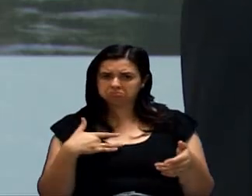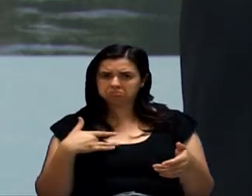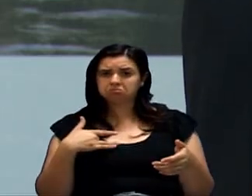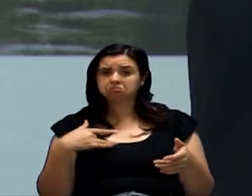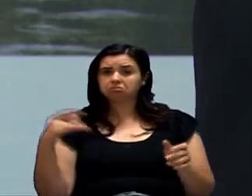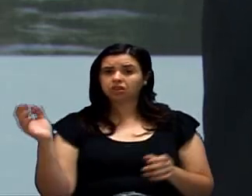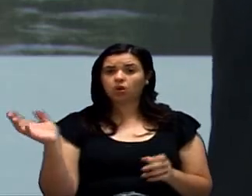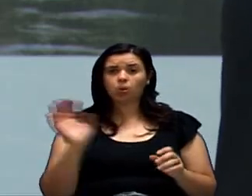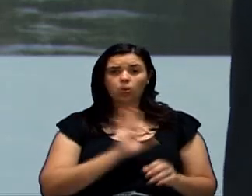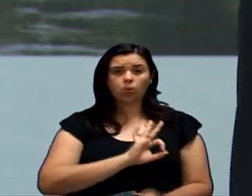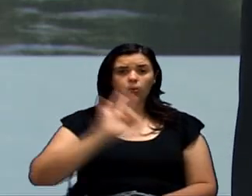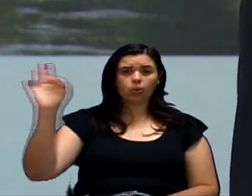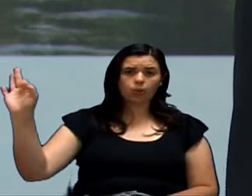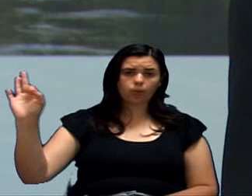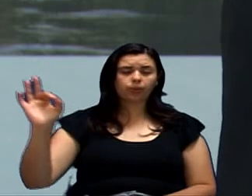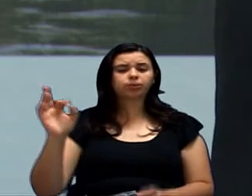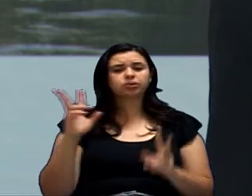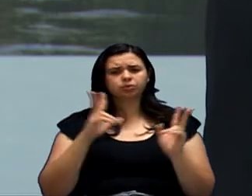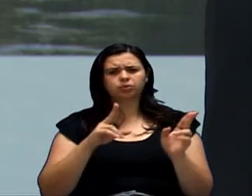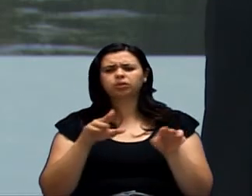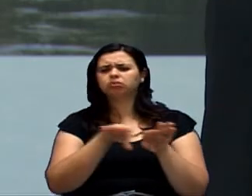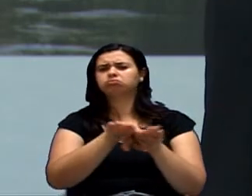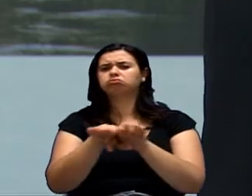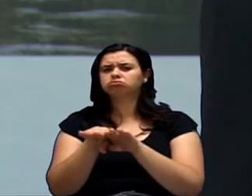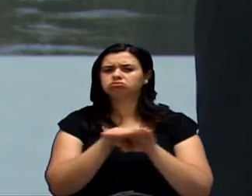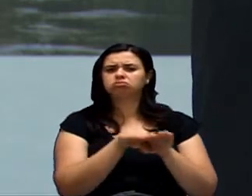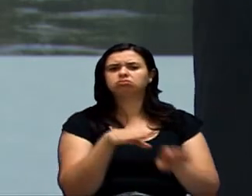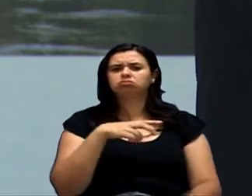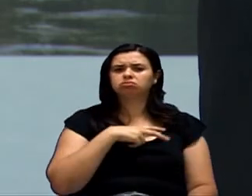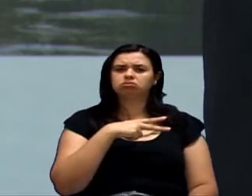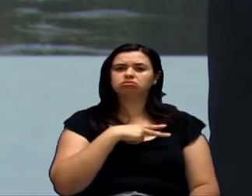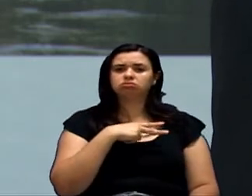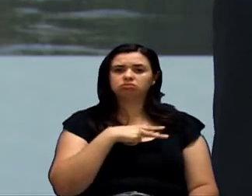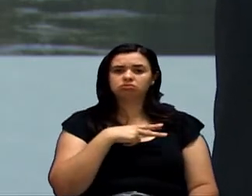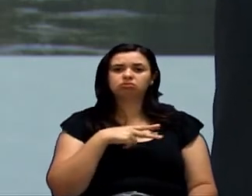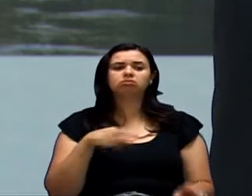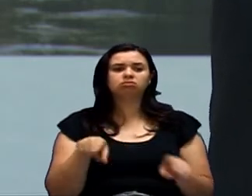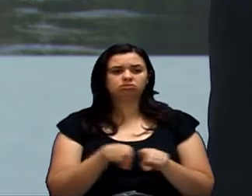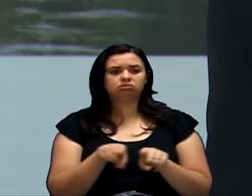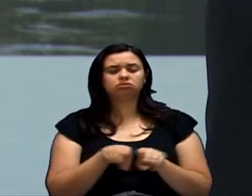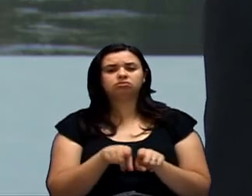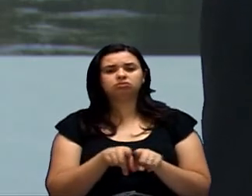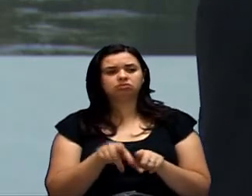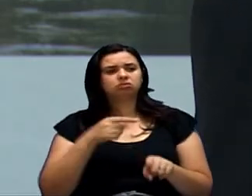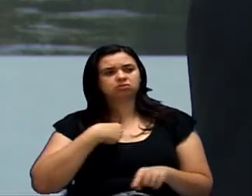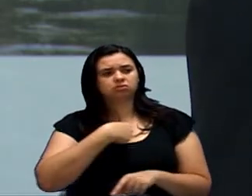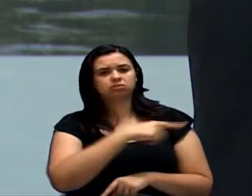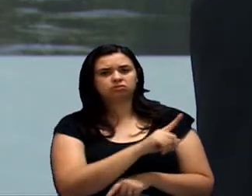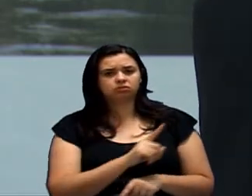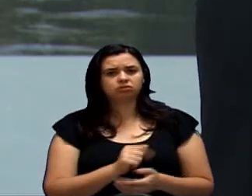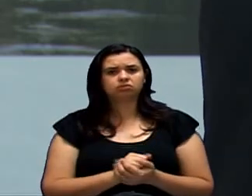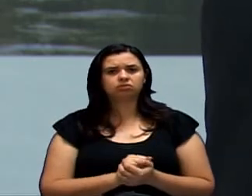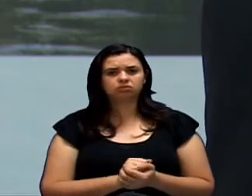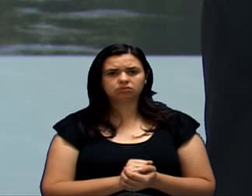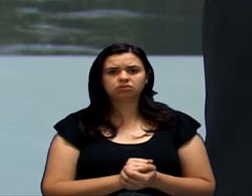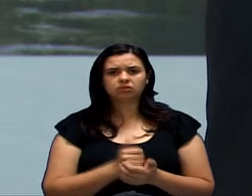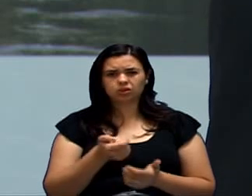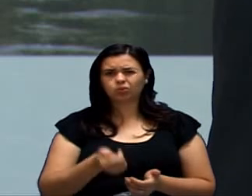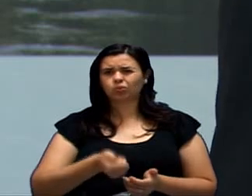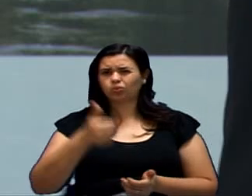qualquer plano particular no atendimento, eu mesmo fui alvo, quando estive à beira da